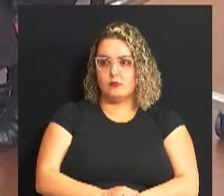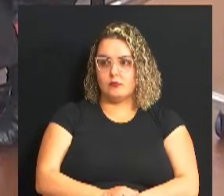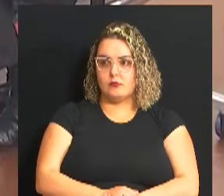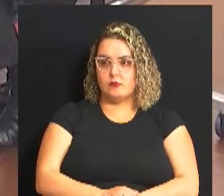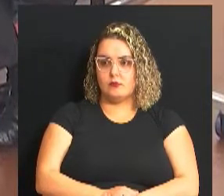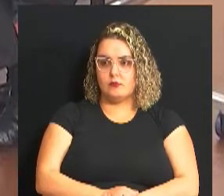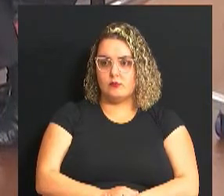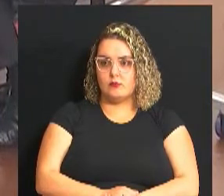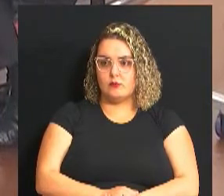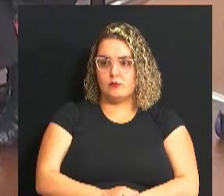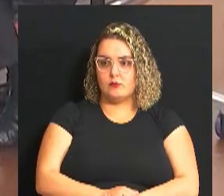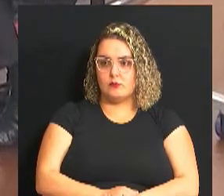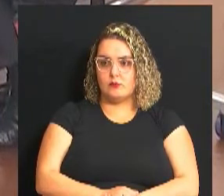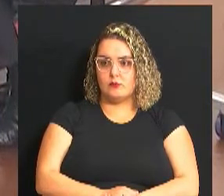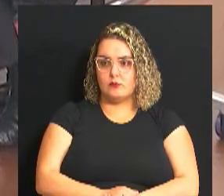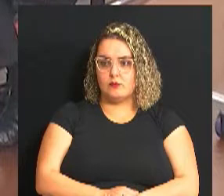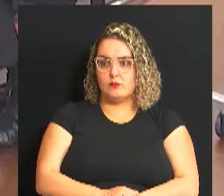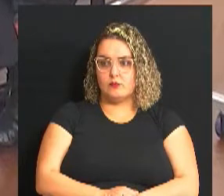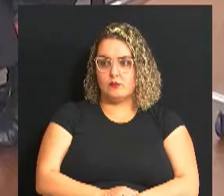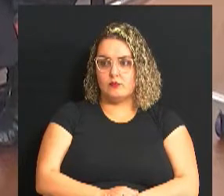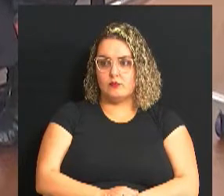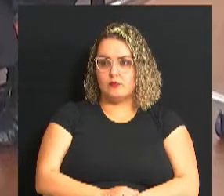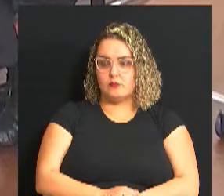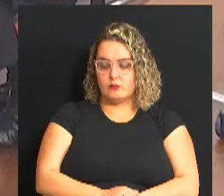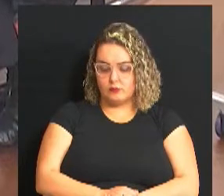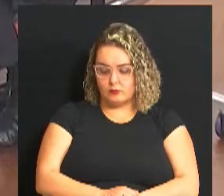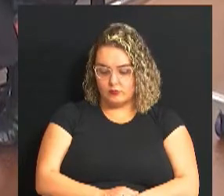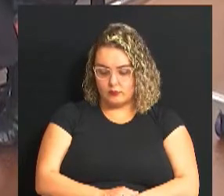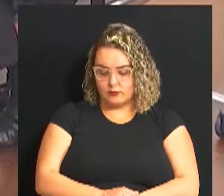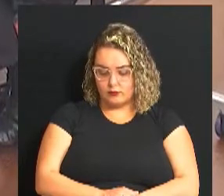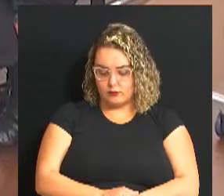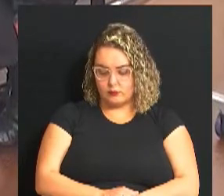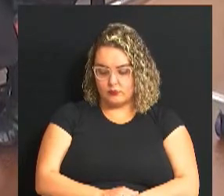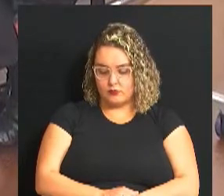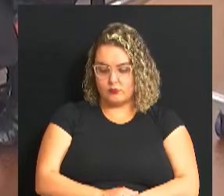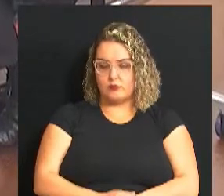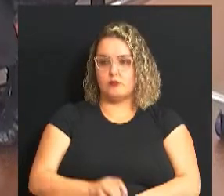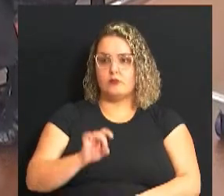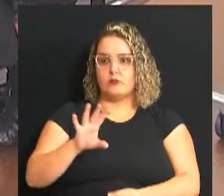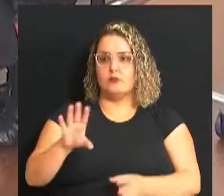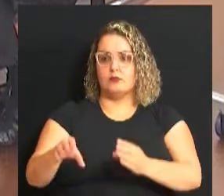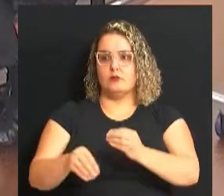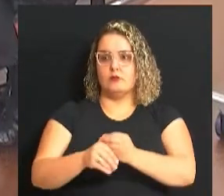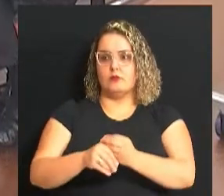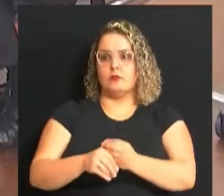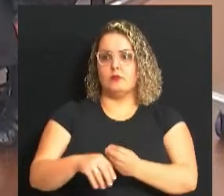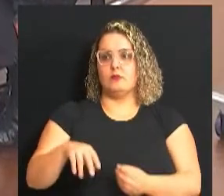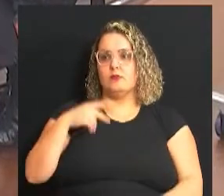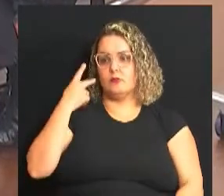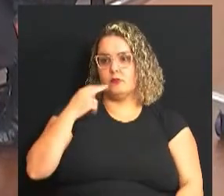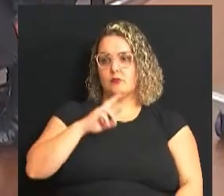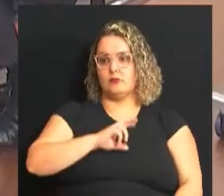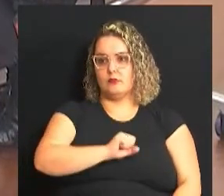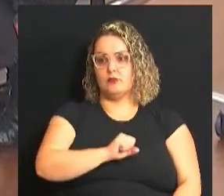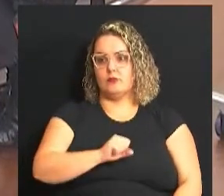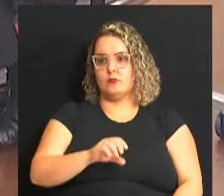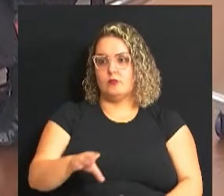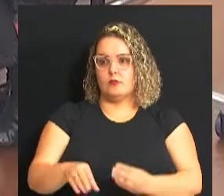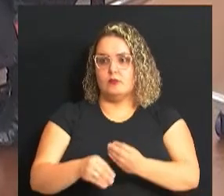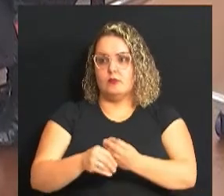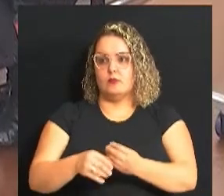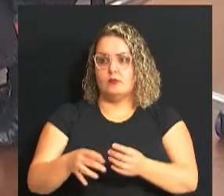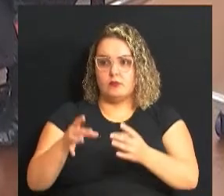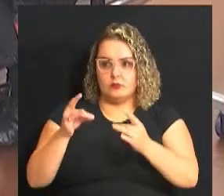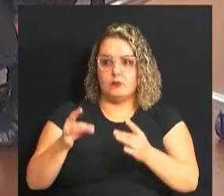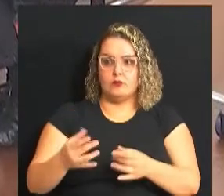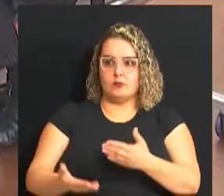Só para também para contribuir, o vereador Rossini fez uma emenda e ele vai tratar a respeito dessa emenda.